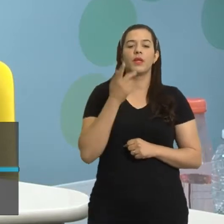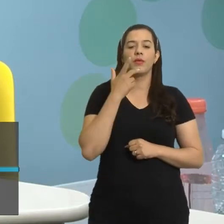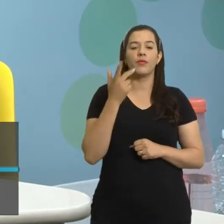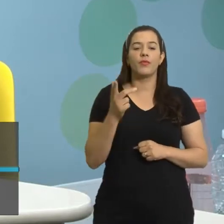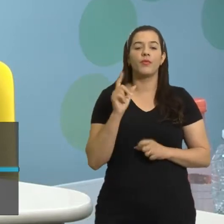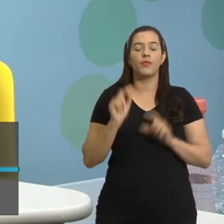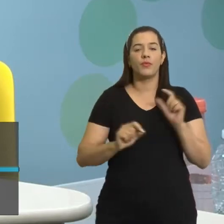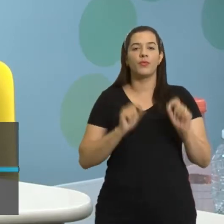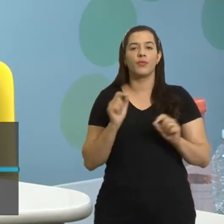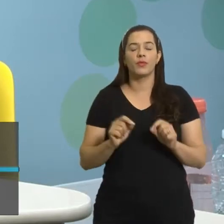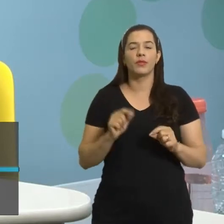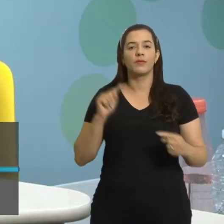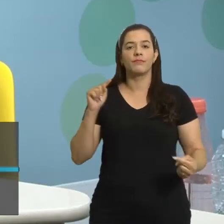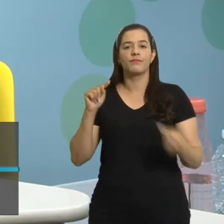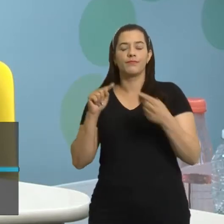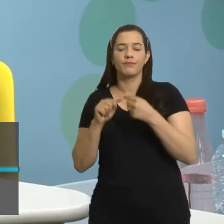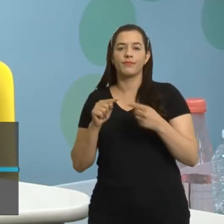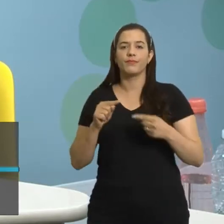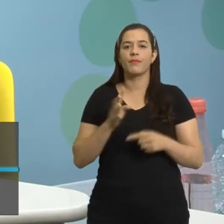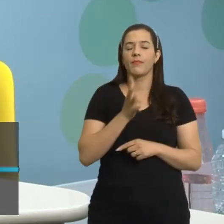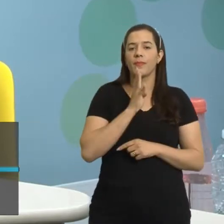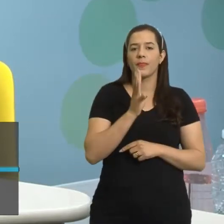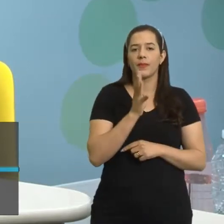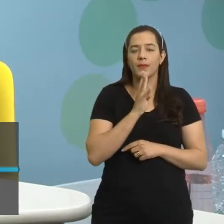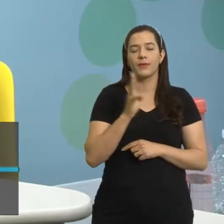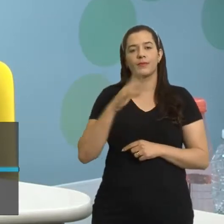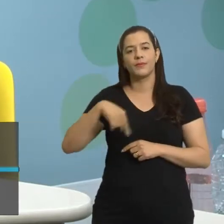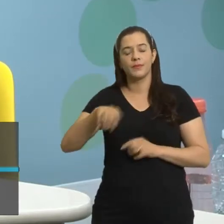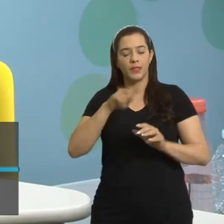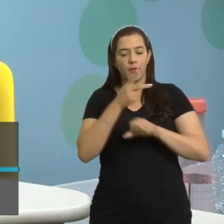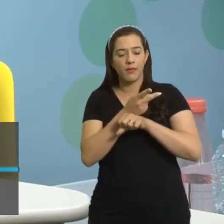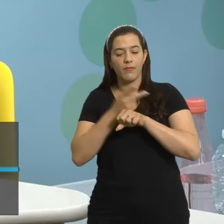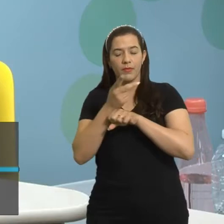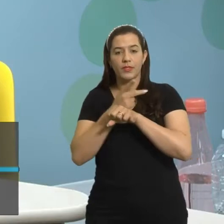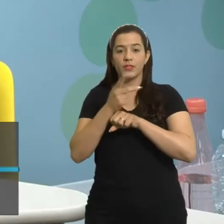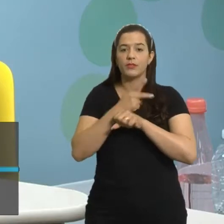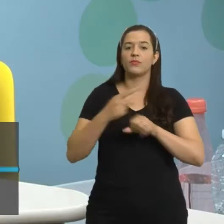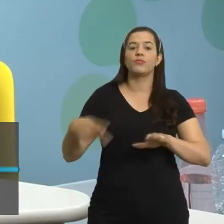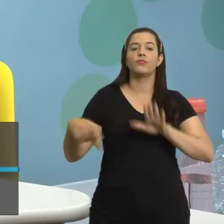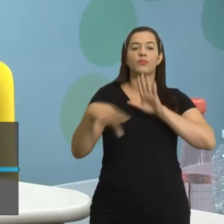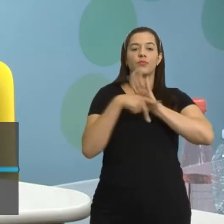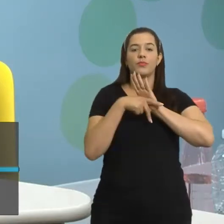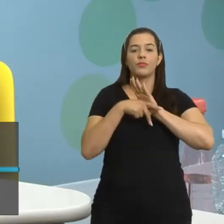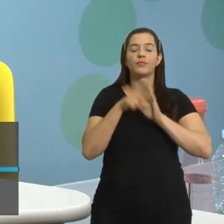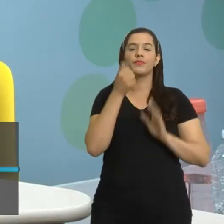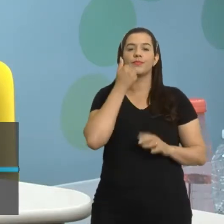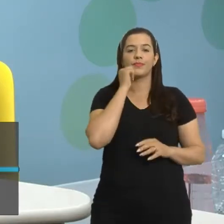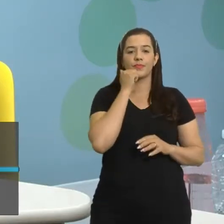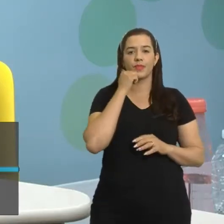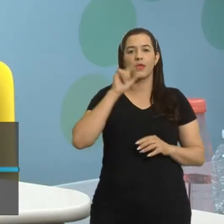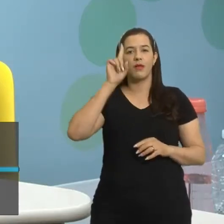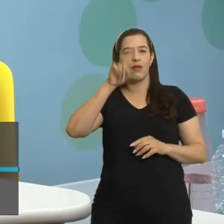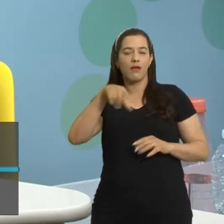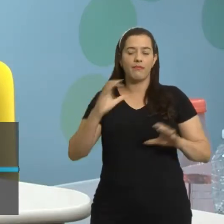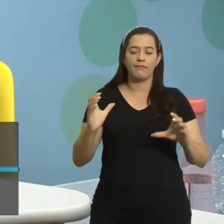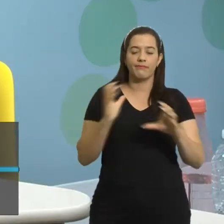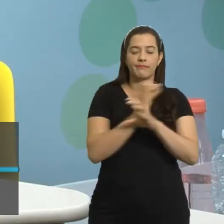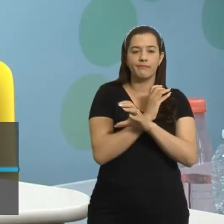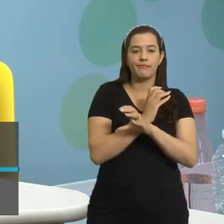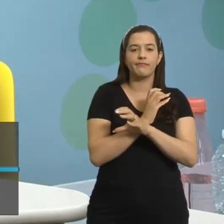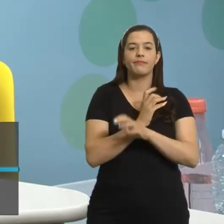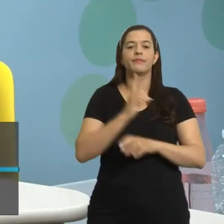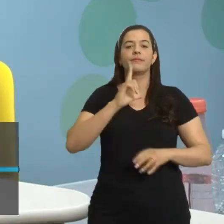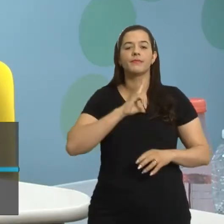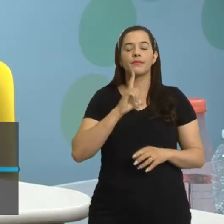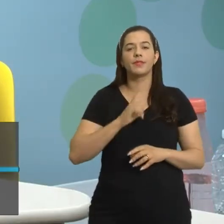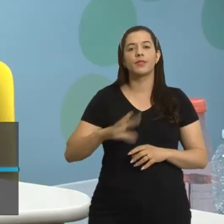que a relação entre conhecimento e investigação científica é uma relação de complementariedade,